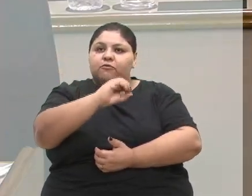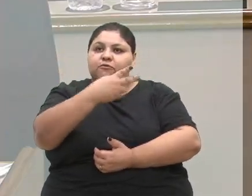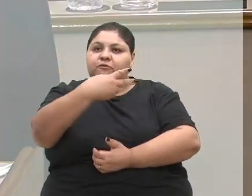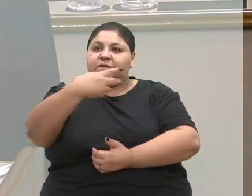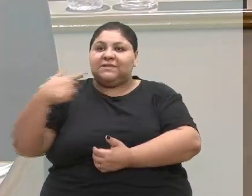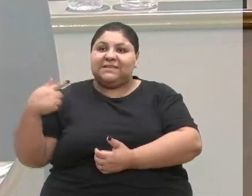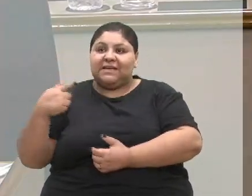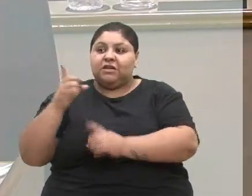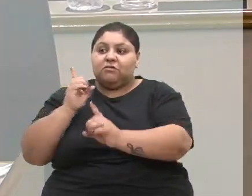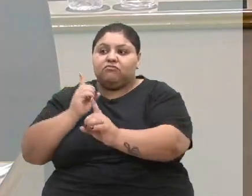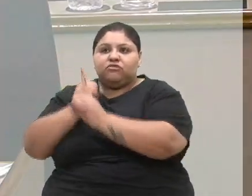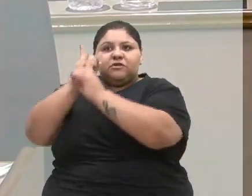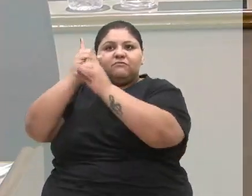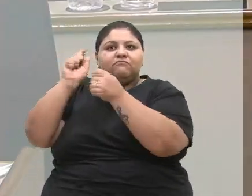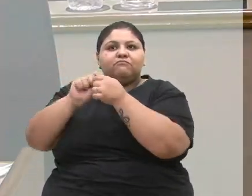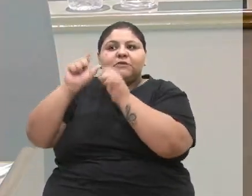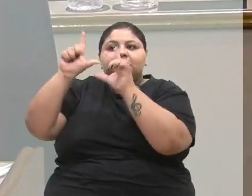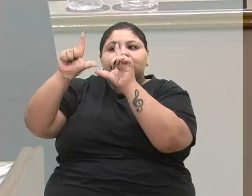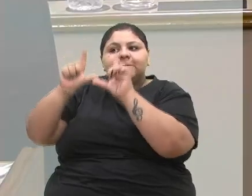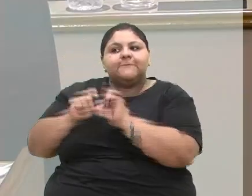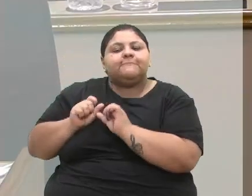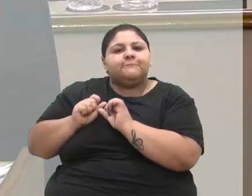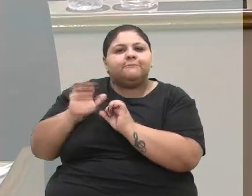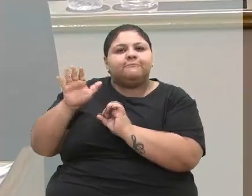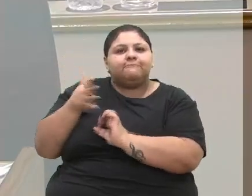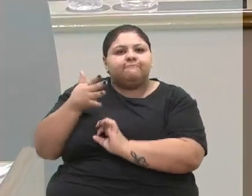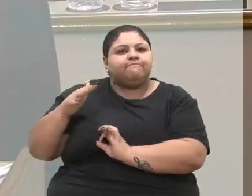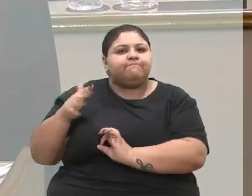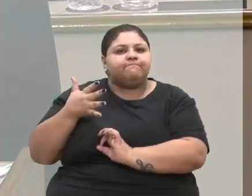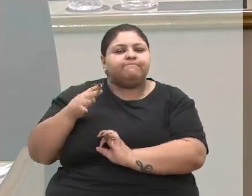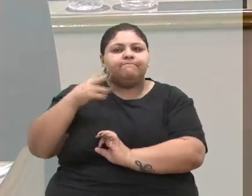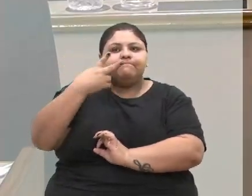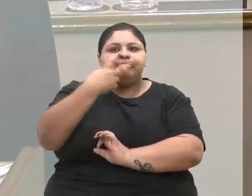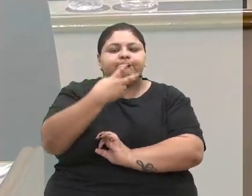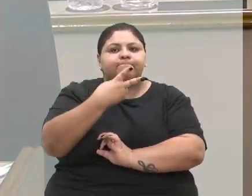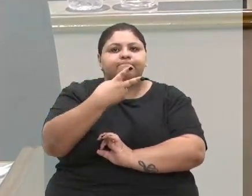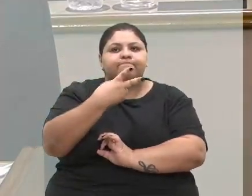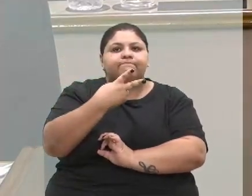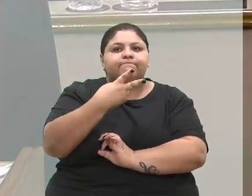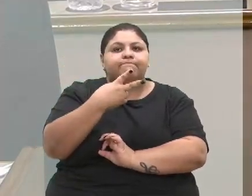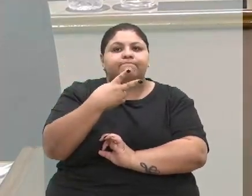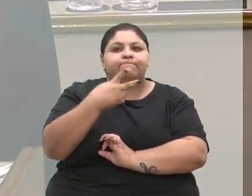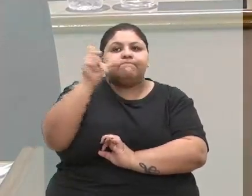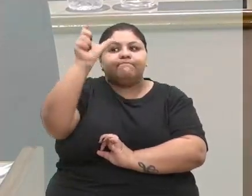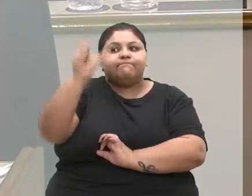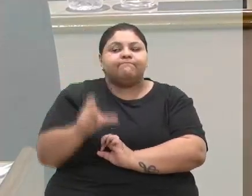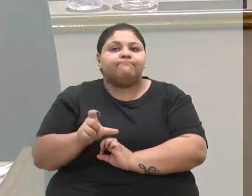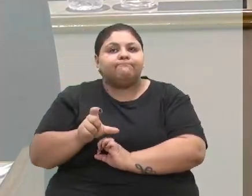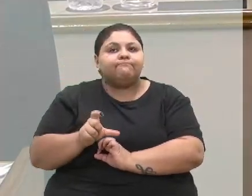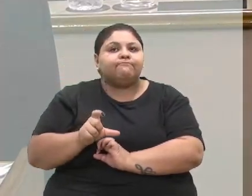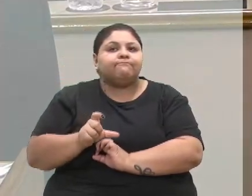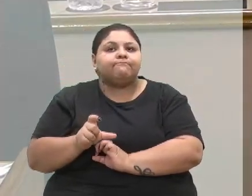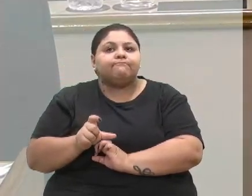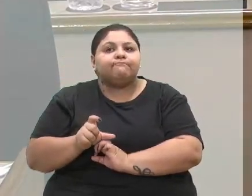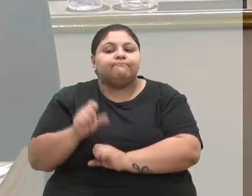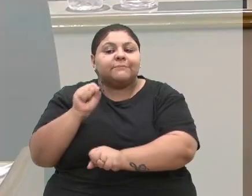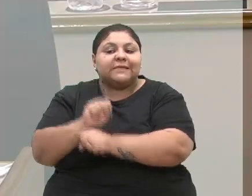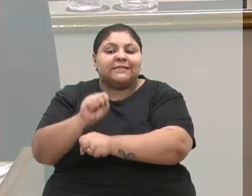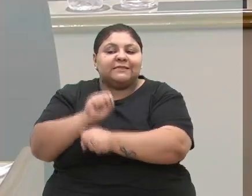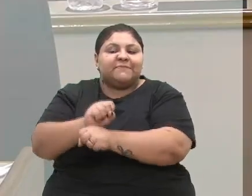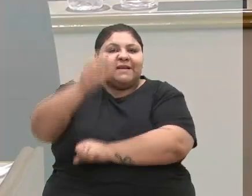realizados, diminuindo assim aproximadamente 2.000 pessoas em espera no